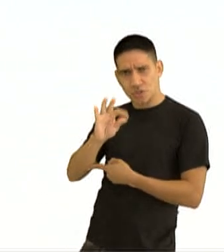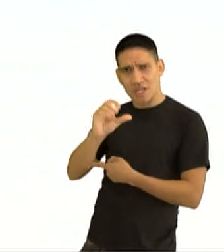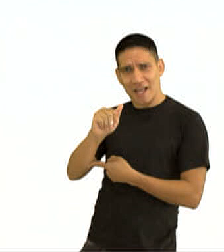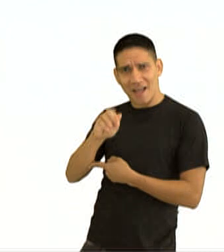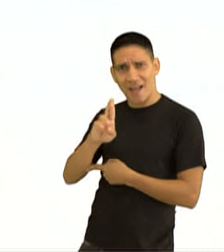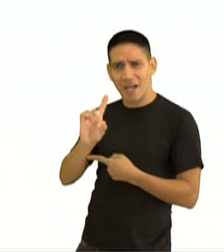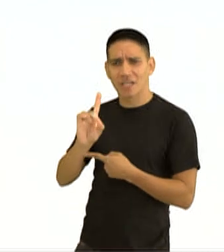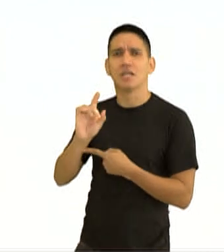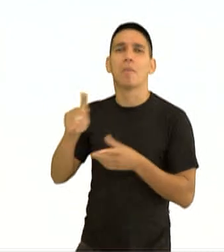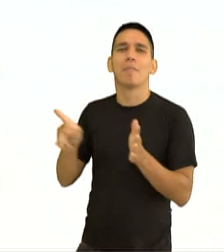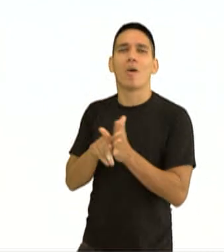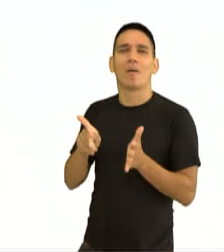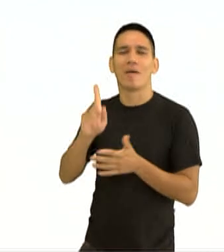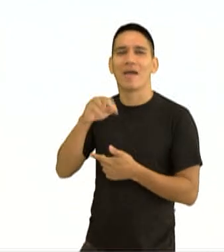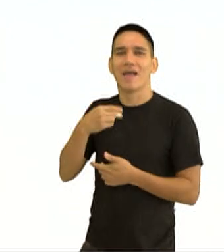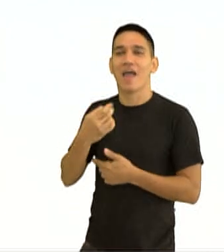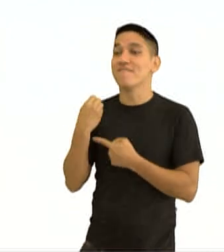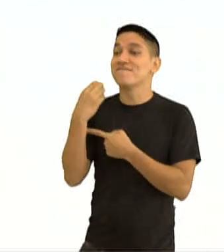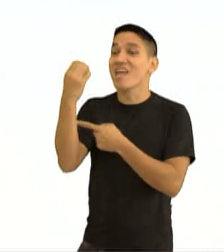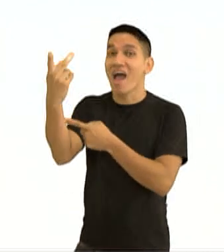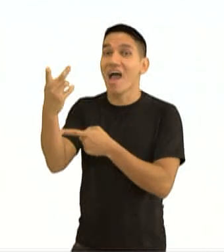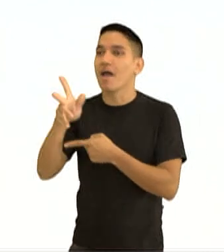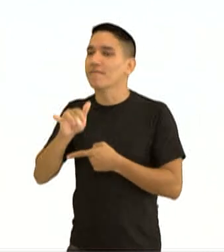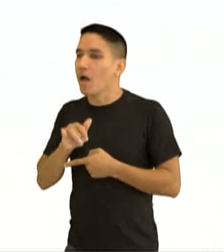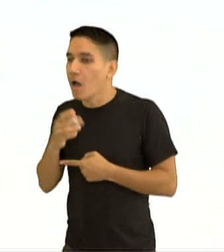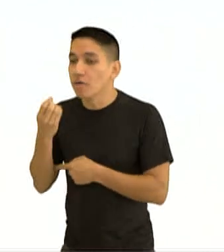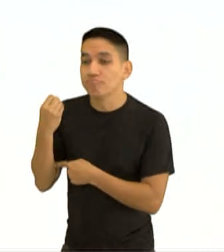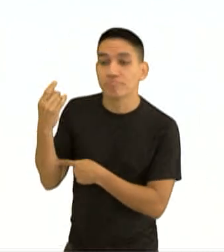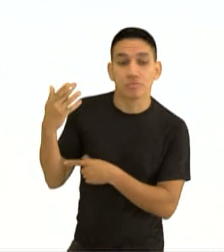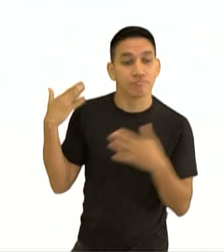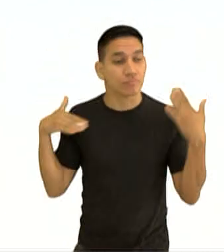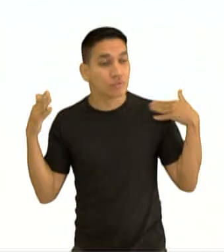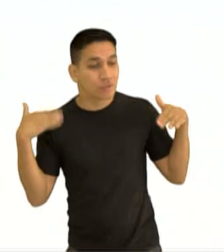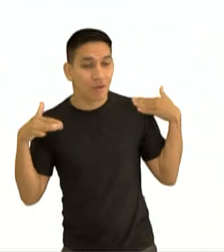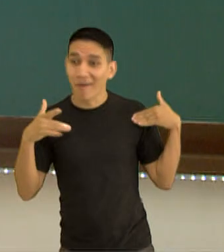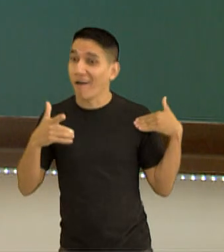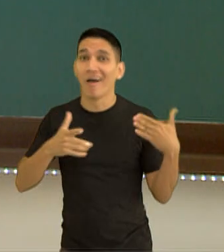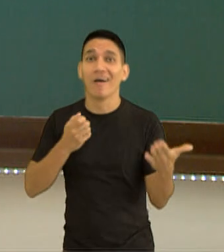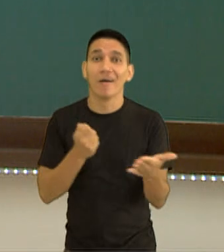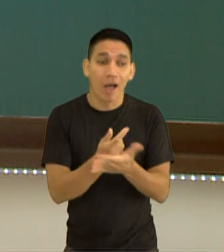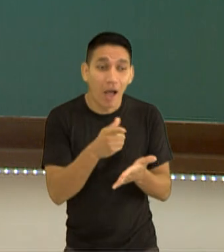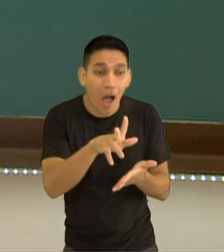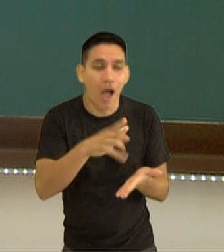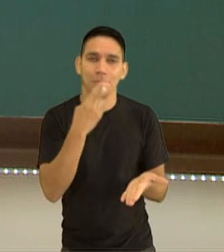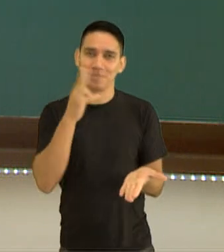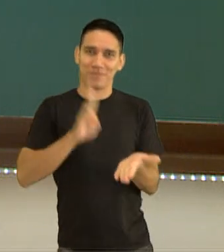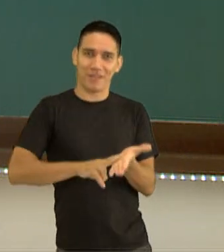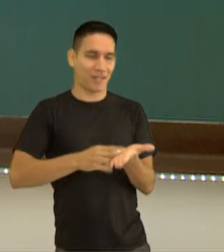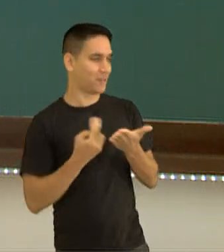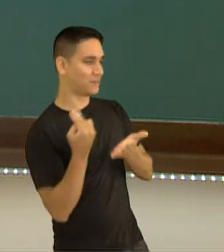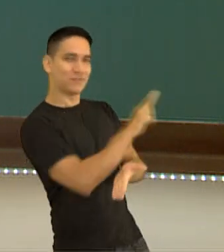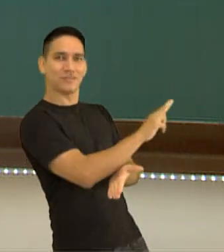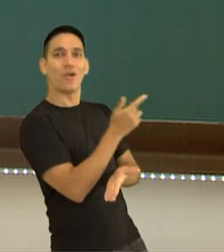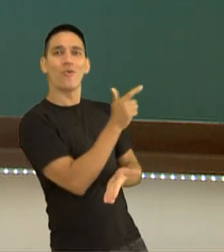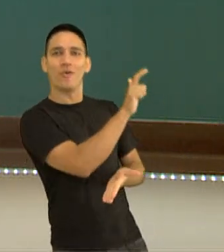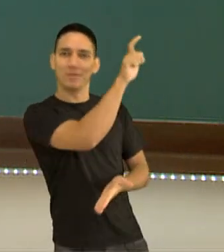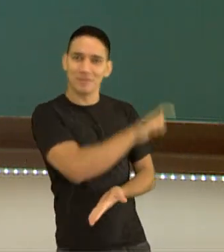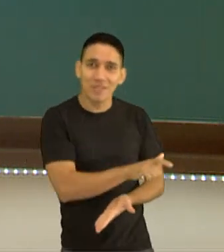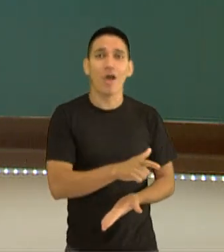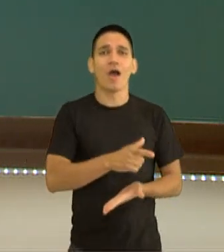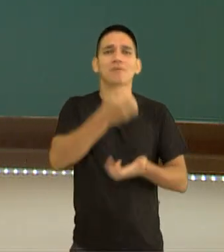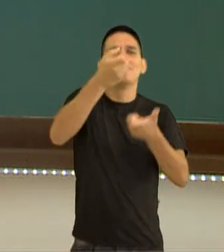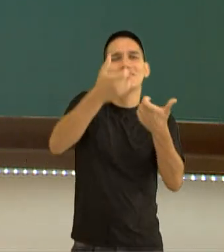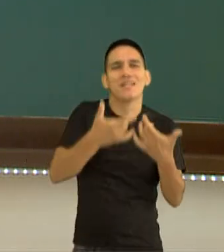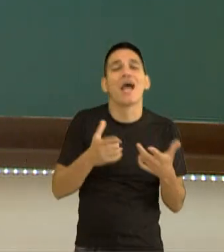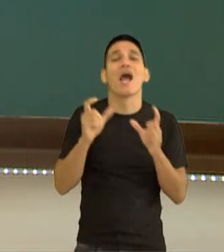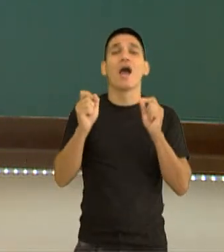muito comum quando as pessoas viajam para outros lugares, elas fazem o envio de cartão postal, contando, relatando, às vezes é